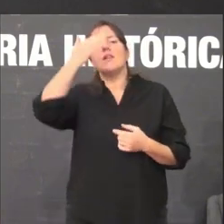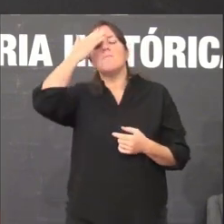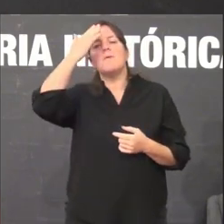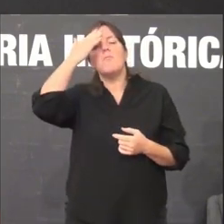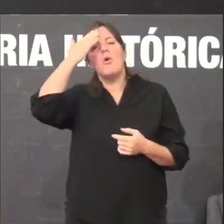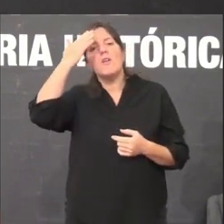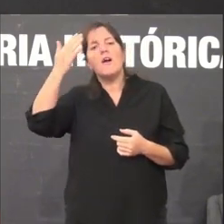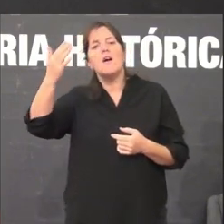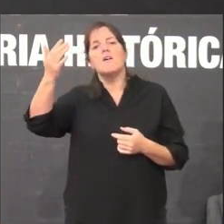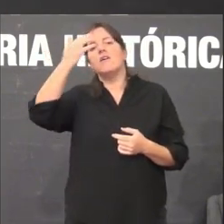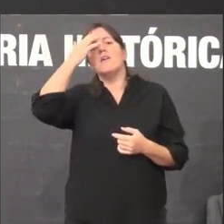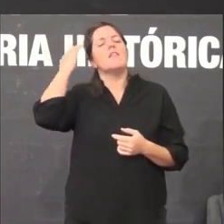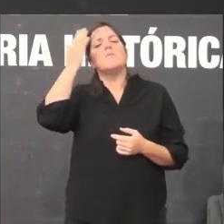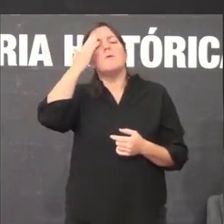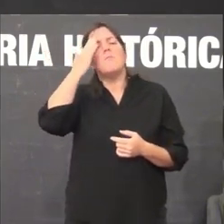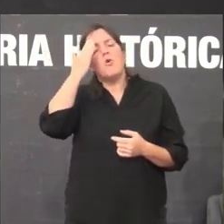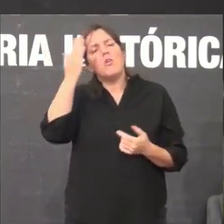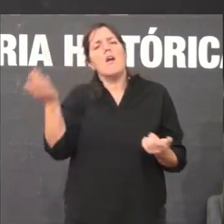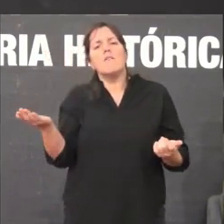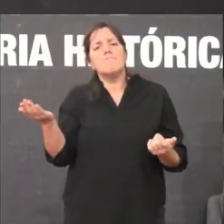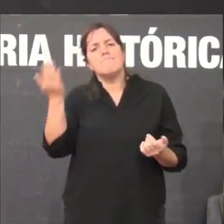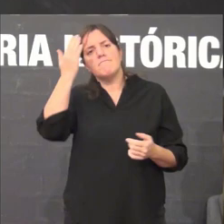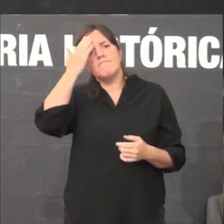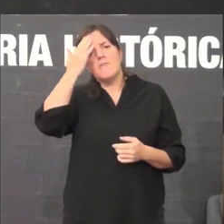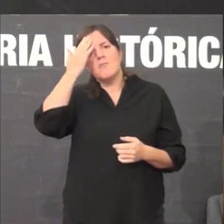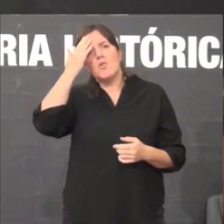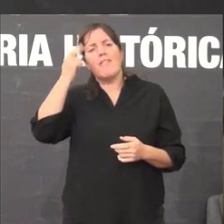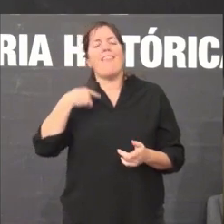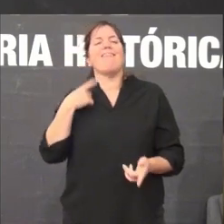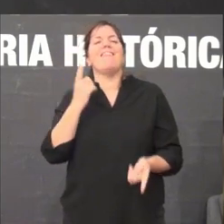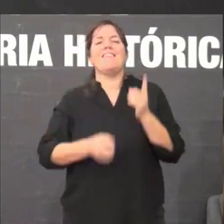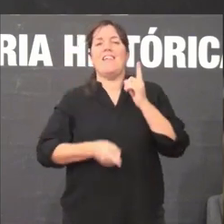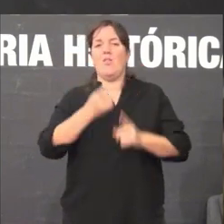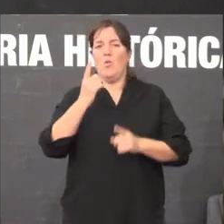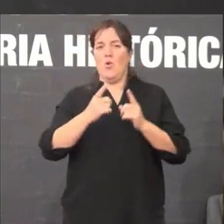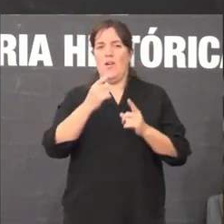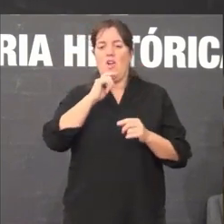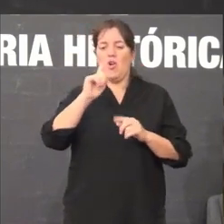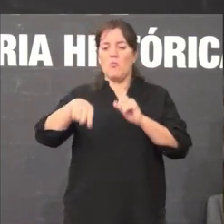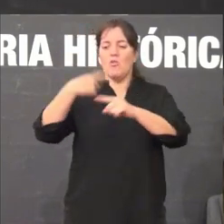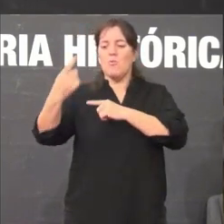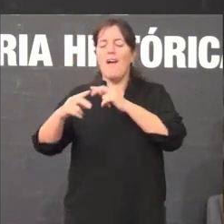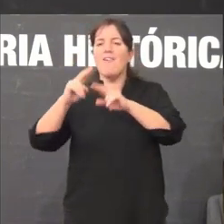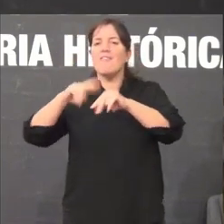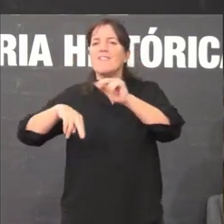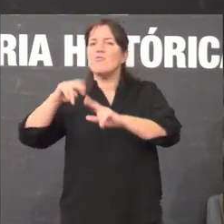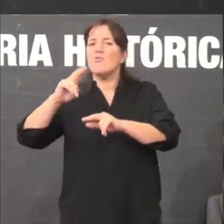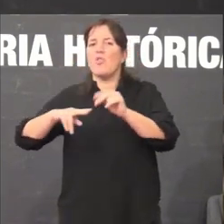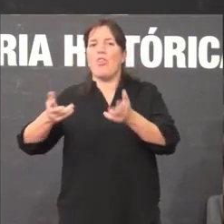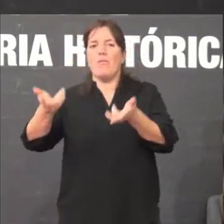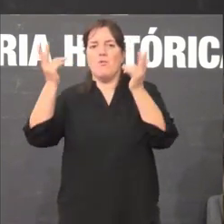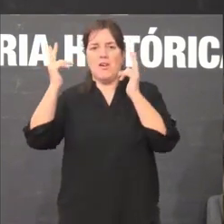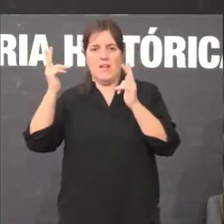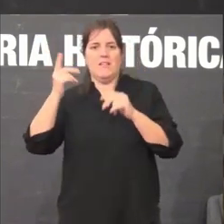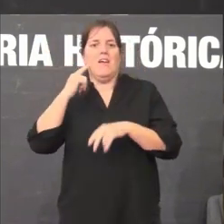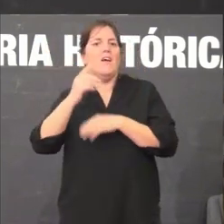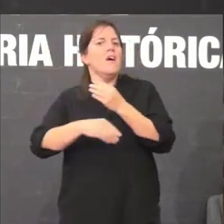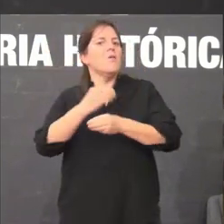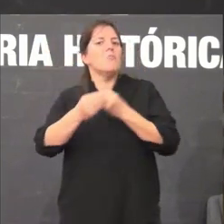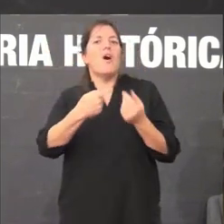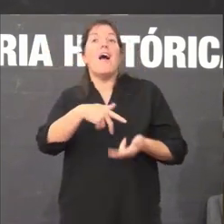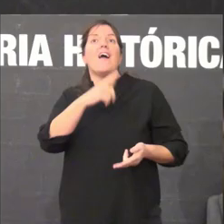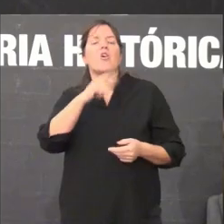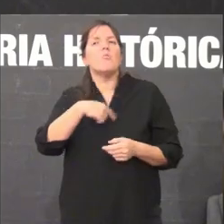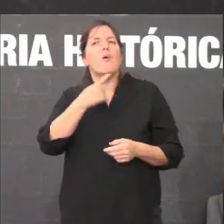e da memória da construção, da memória das ditaduras na construção democrática, quer em Portugal, quer em Espanha. Eu